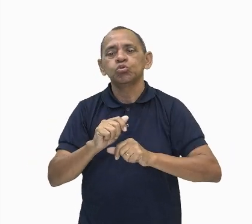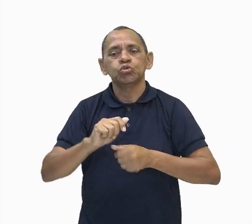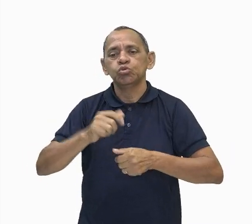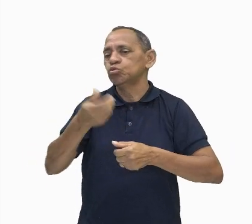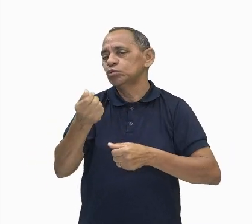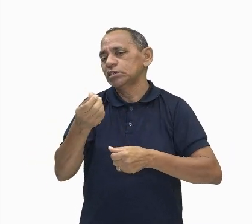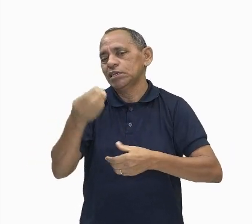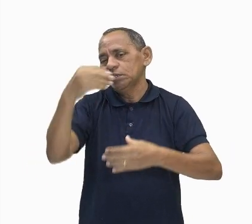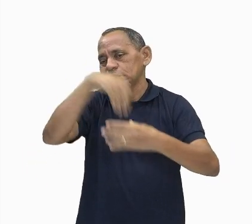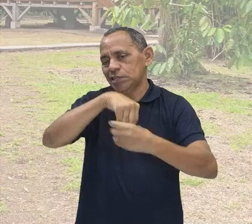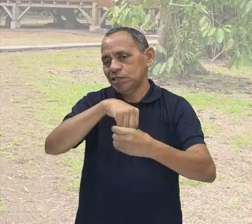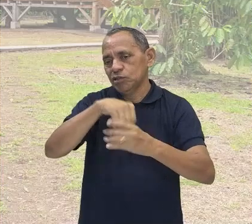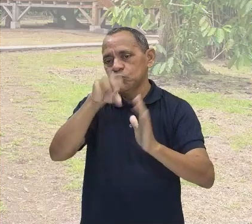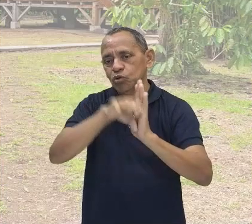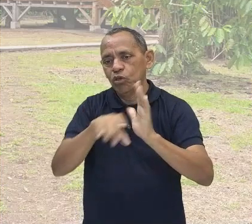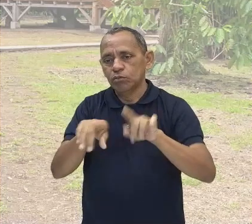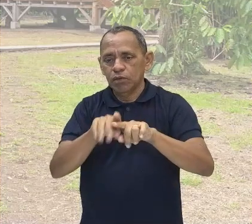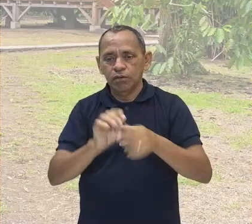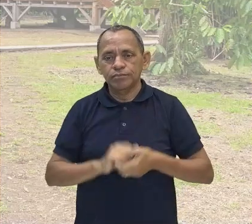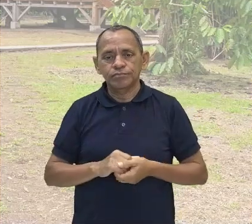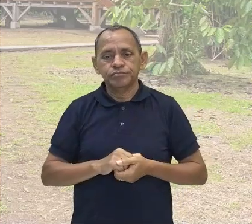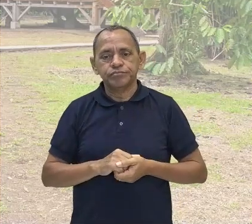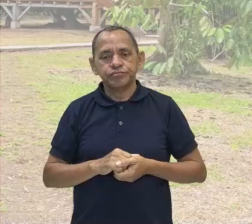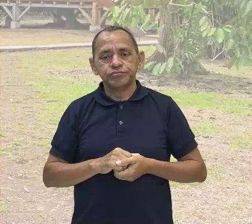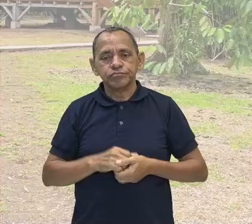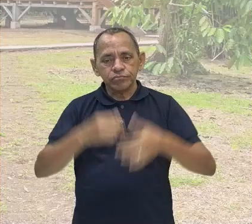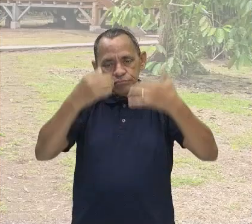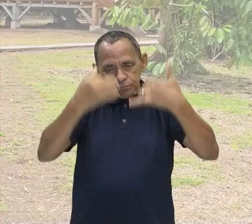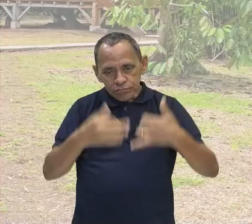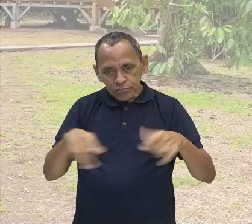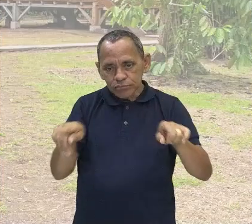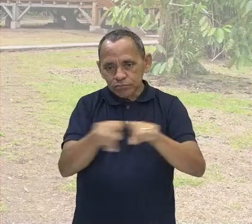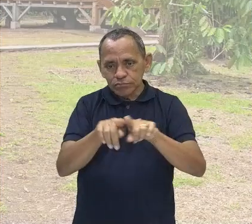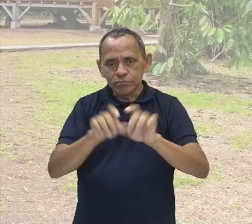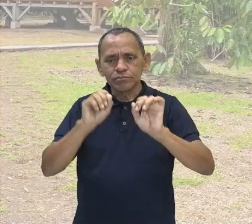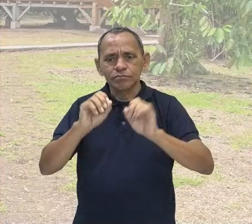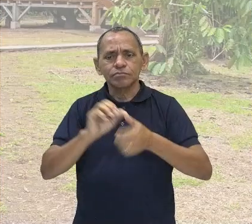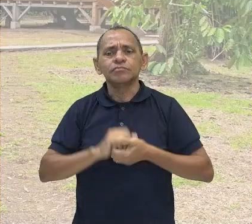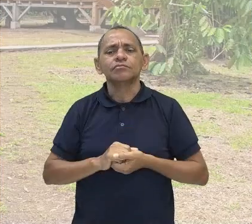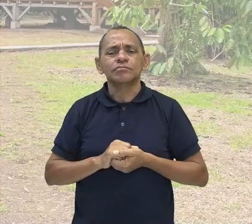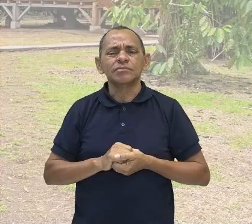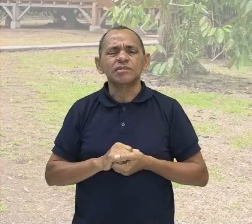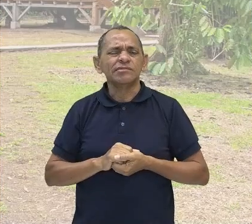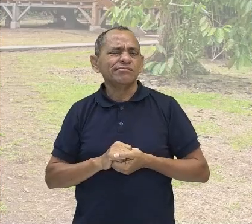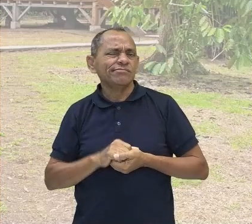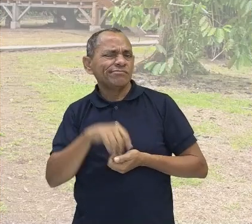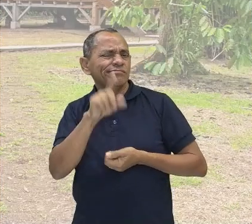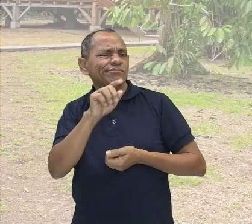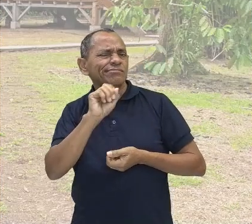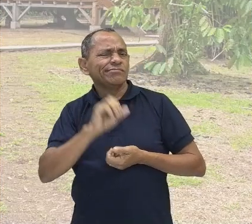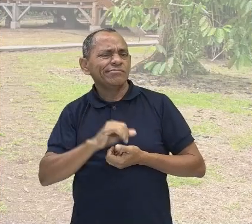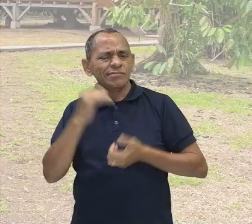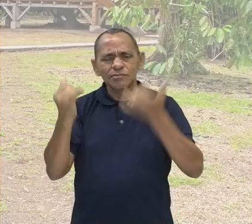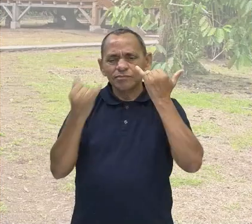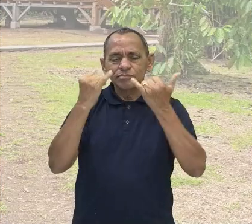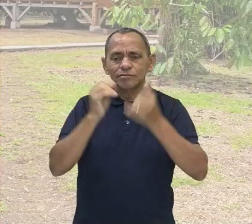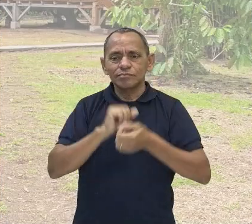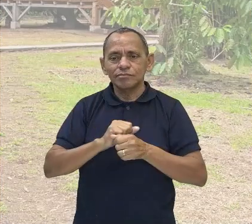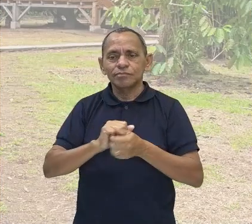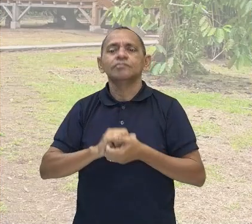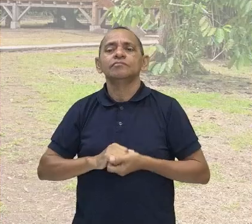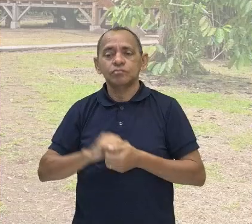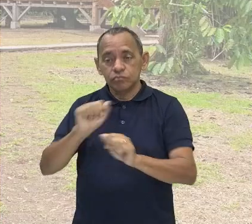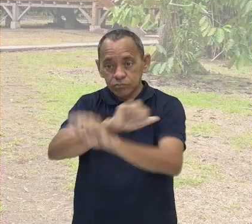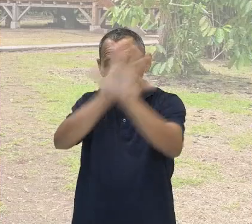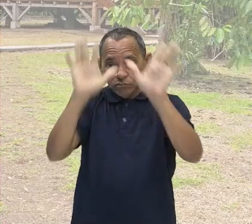bom? E, finalmente, falando um pouquinho sobre o que seriam essas informações explícitas e o que seriam essas